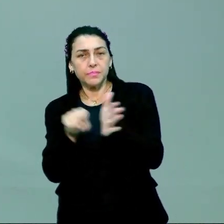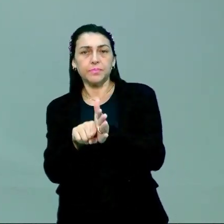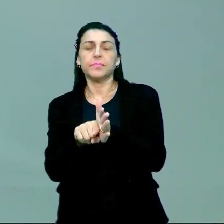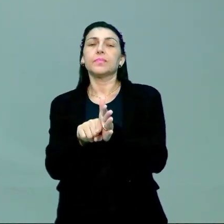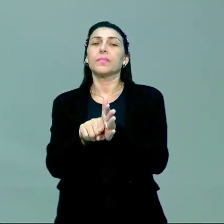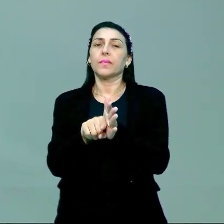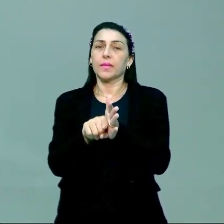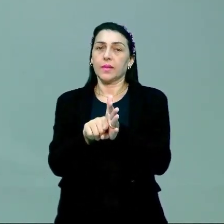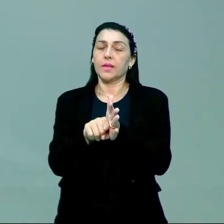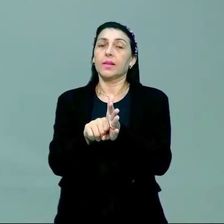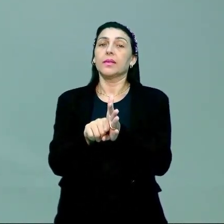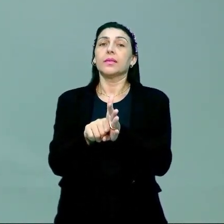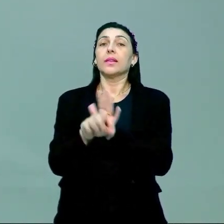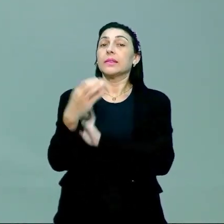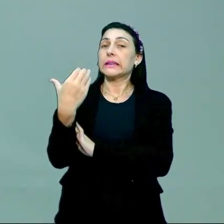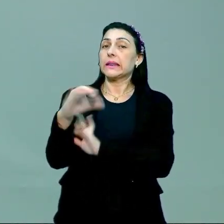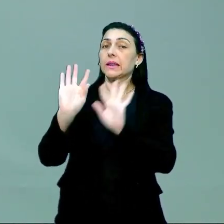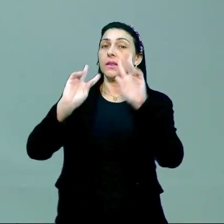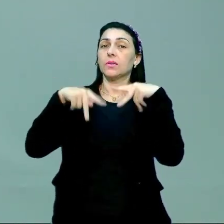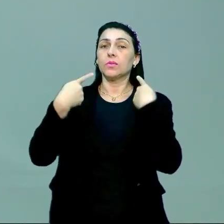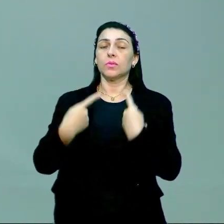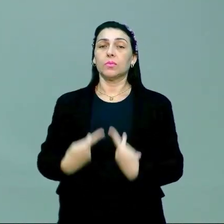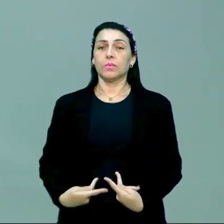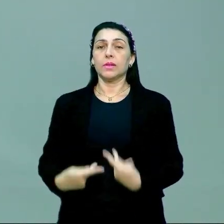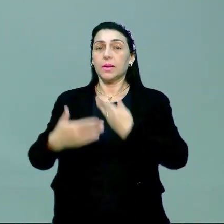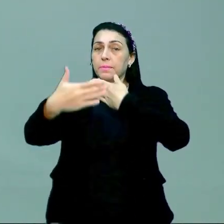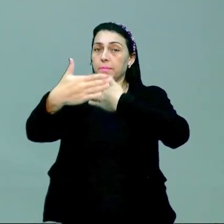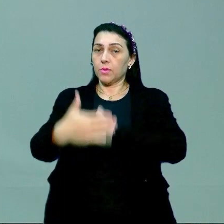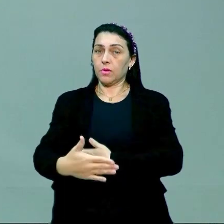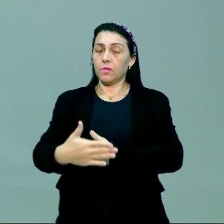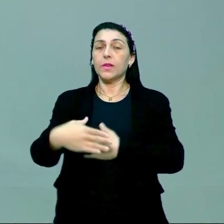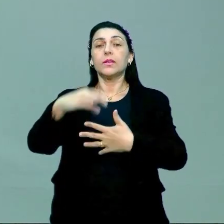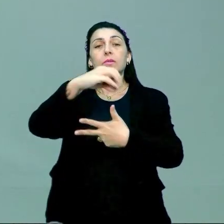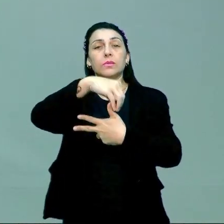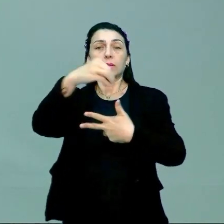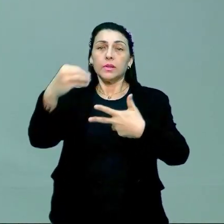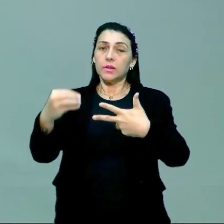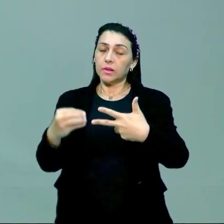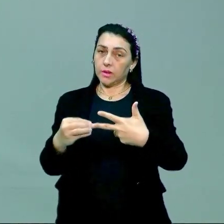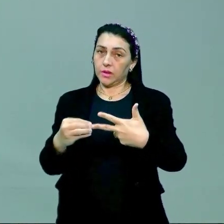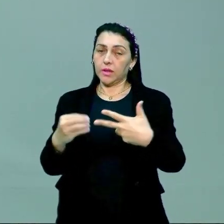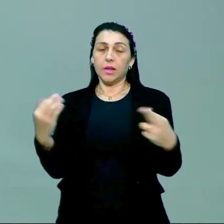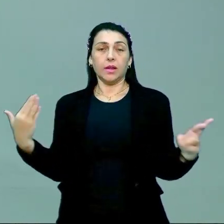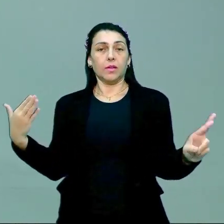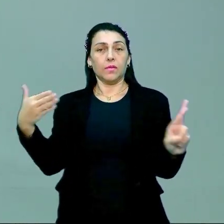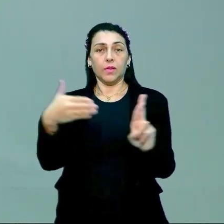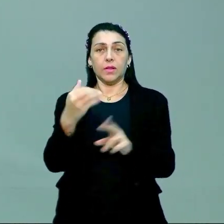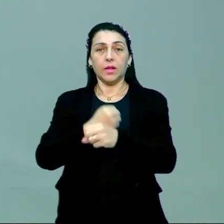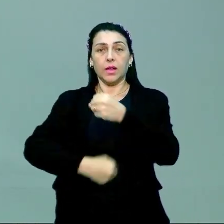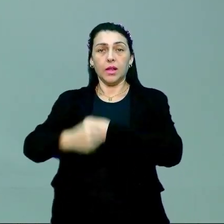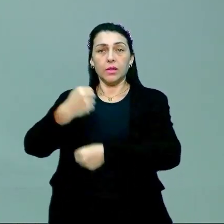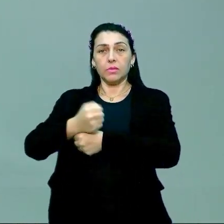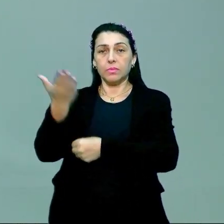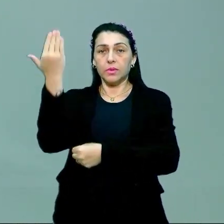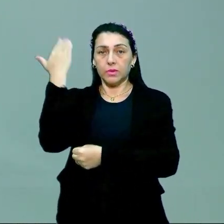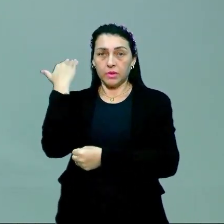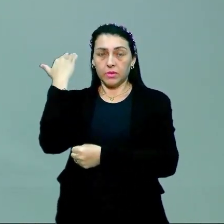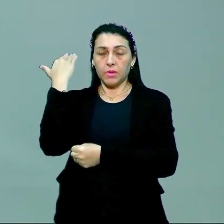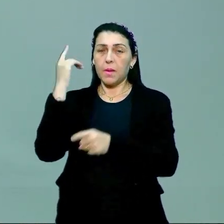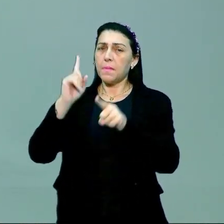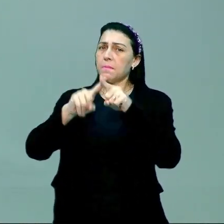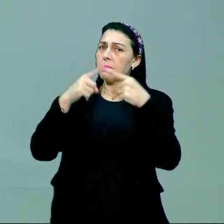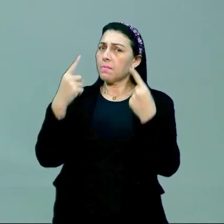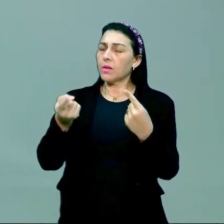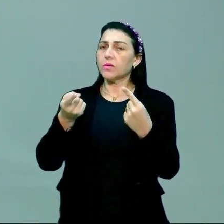no componente de Ciências Humanas em provas do Enem referente a anos anteriores. Mas